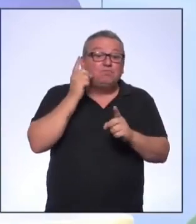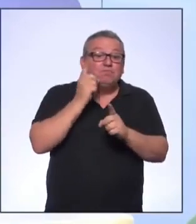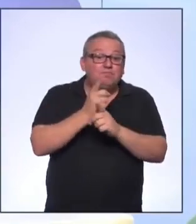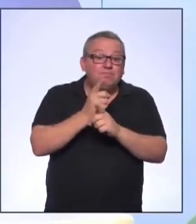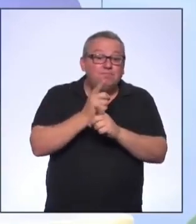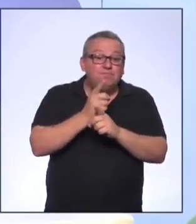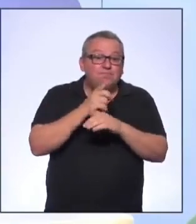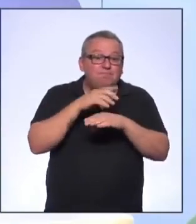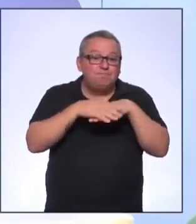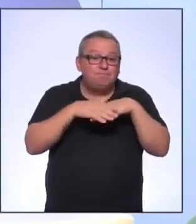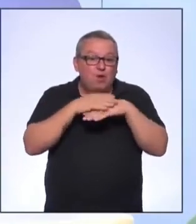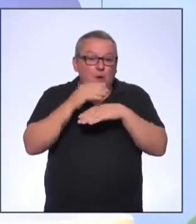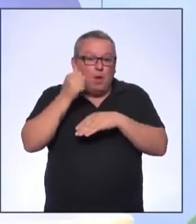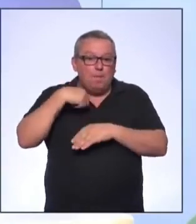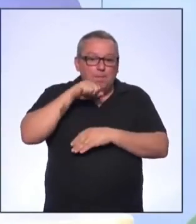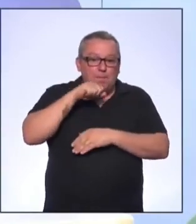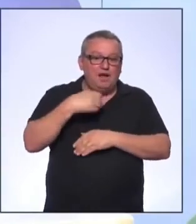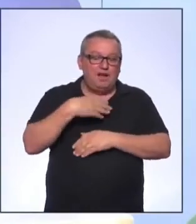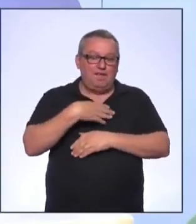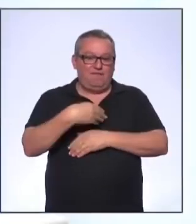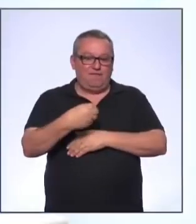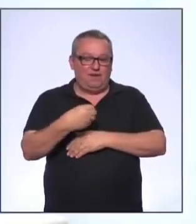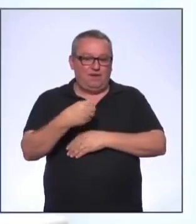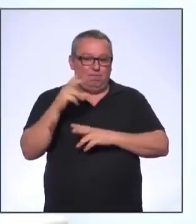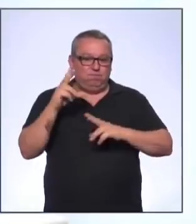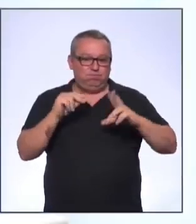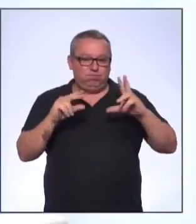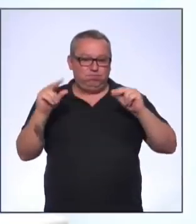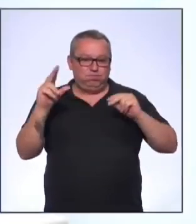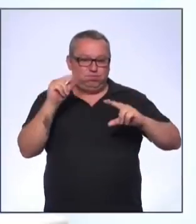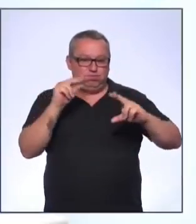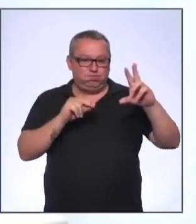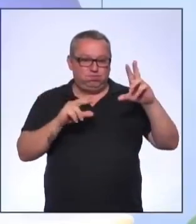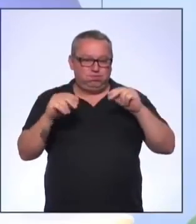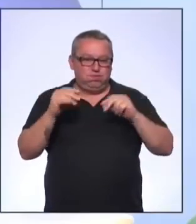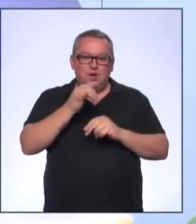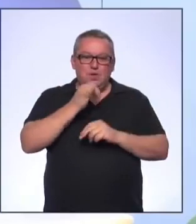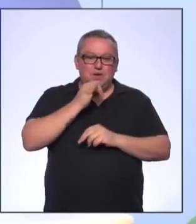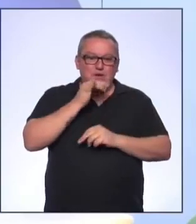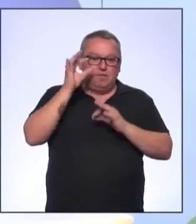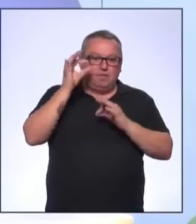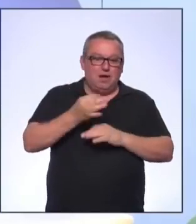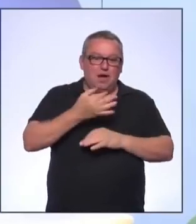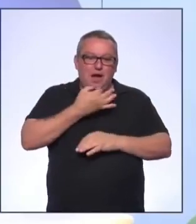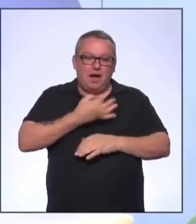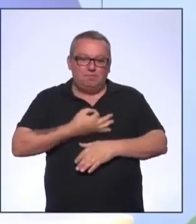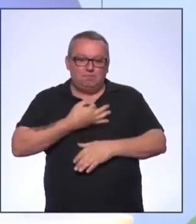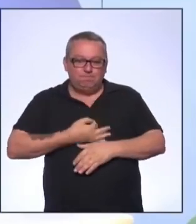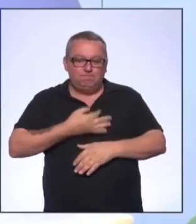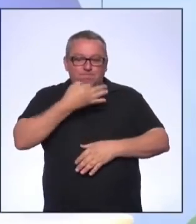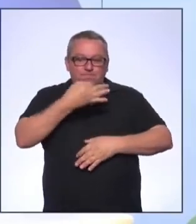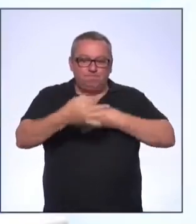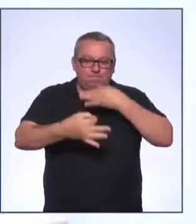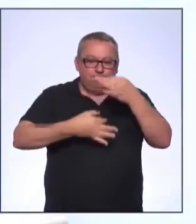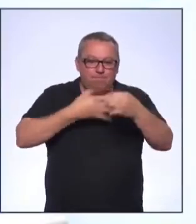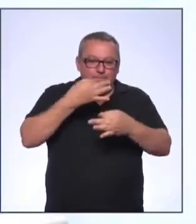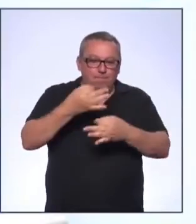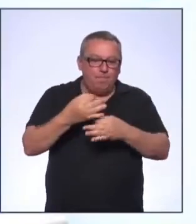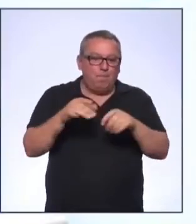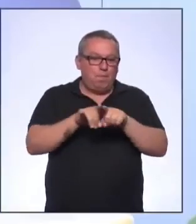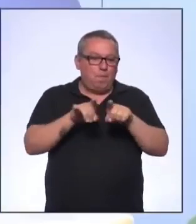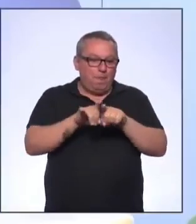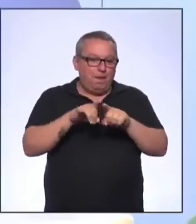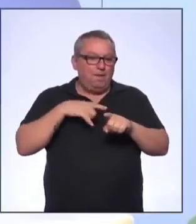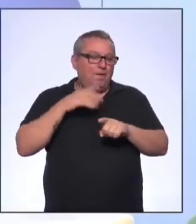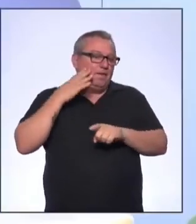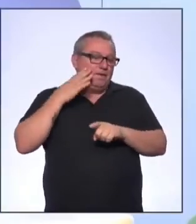Naquela conversa mãe e filho. Isso é um exemplo muito bom de argumentar e contra-argumentar. Como sabe? assim, professora? Você chega e